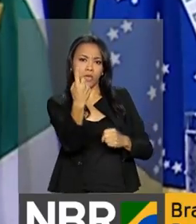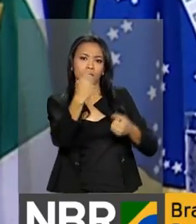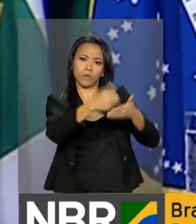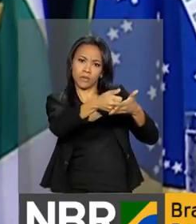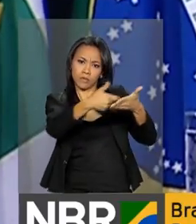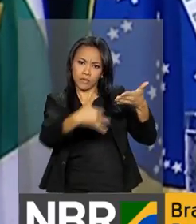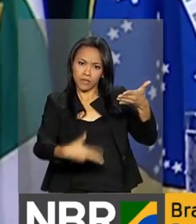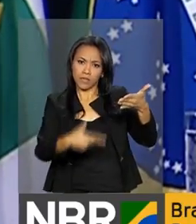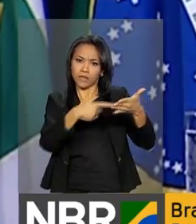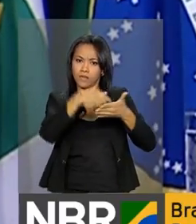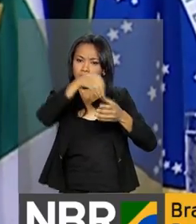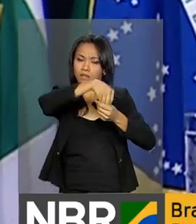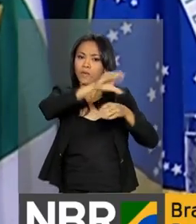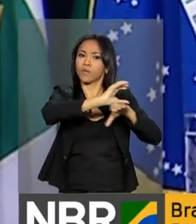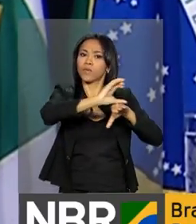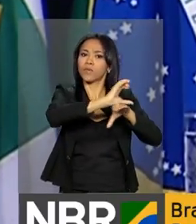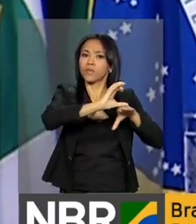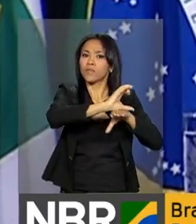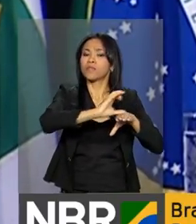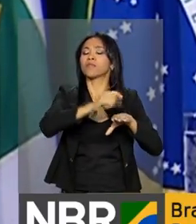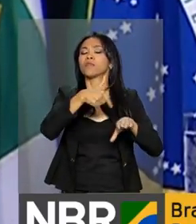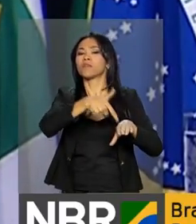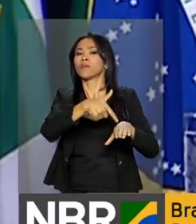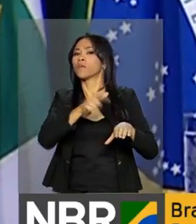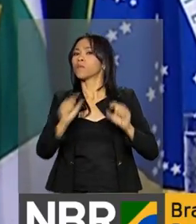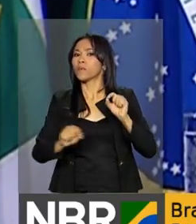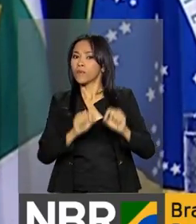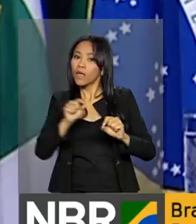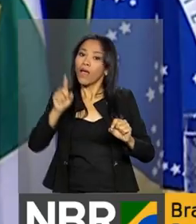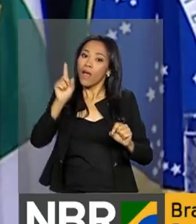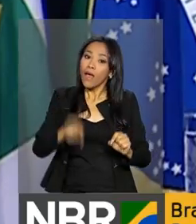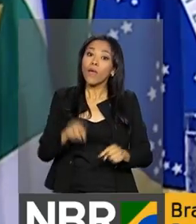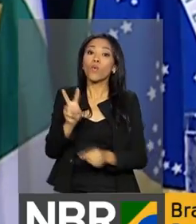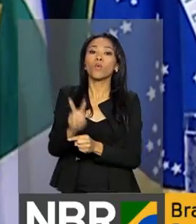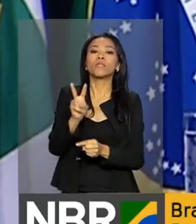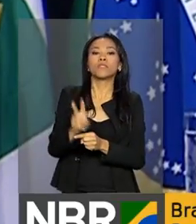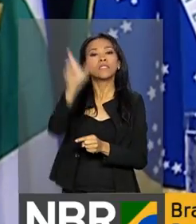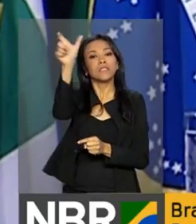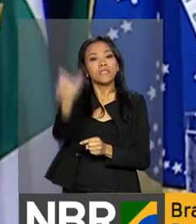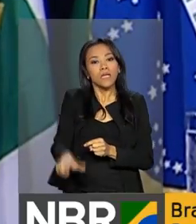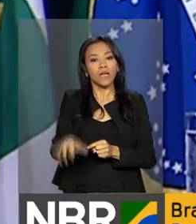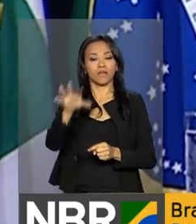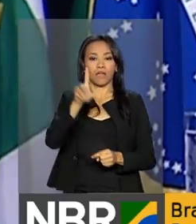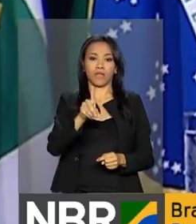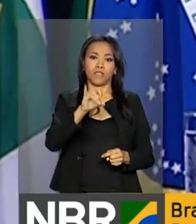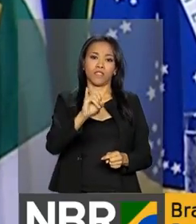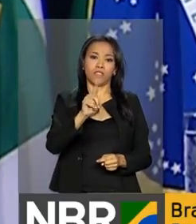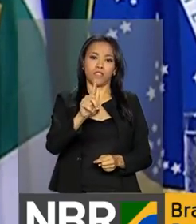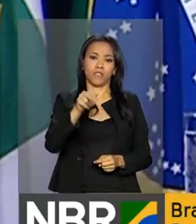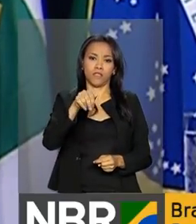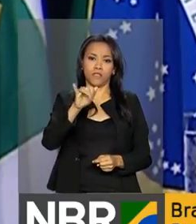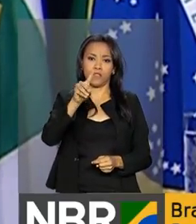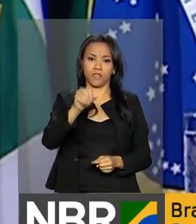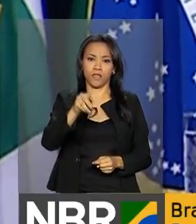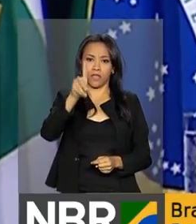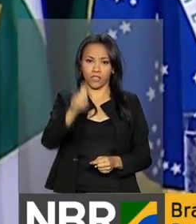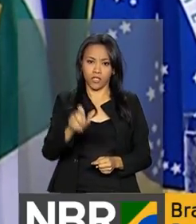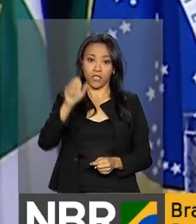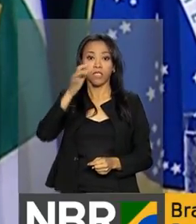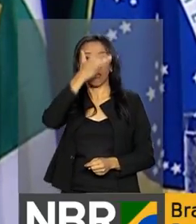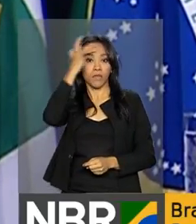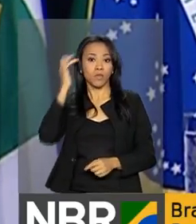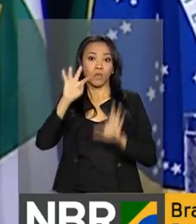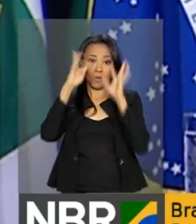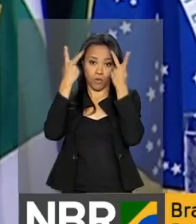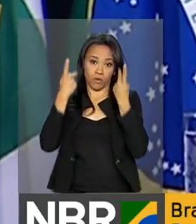como um dos pressupostos da república federativa do brasil é a preservação da dignidade em da pessoa humana de modo a mostrar aqui é o